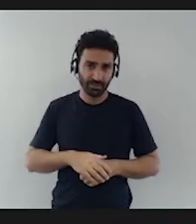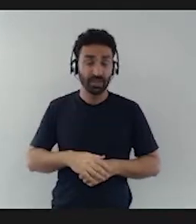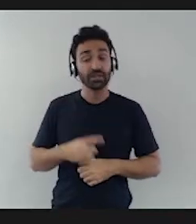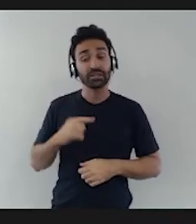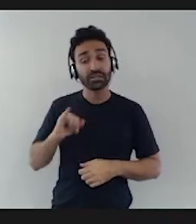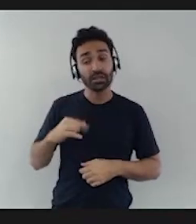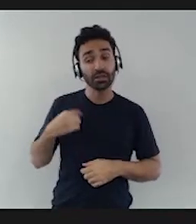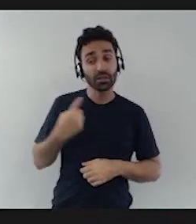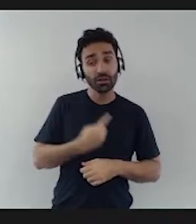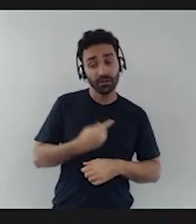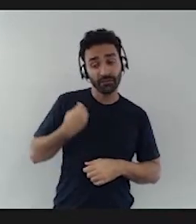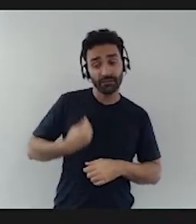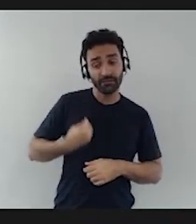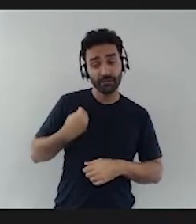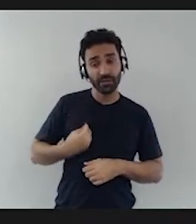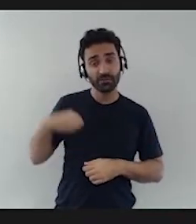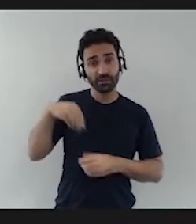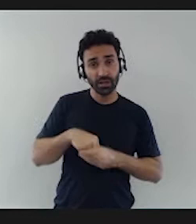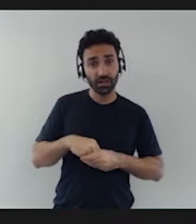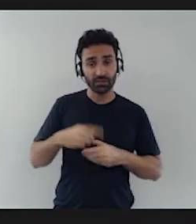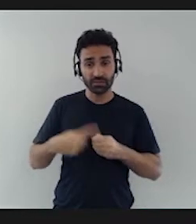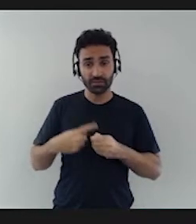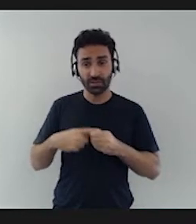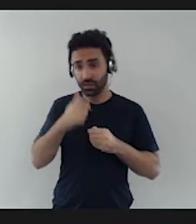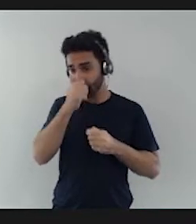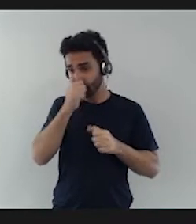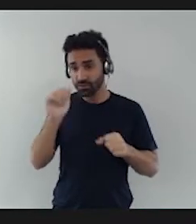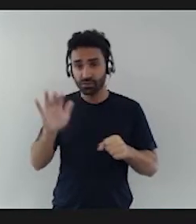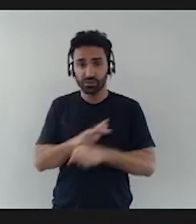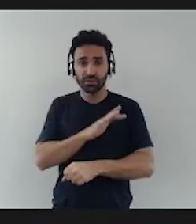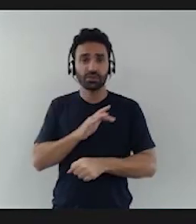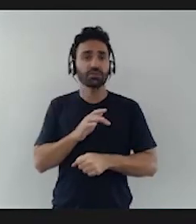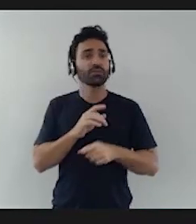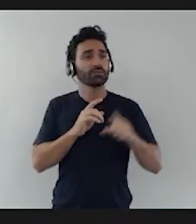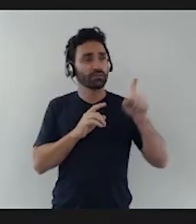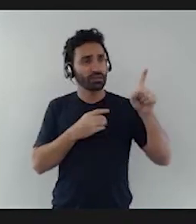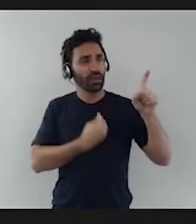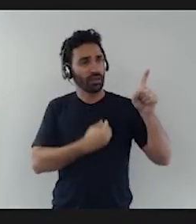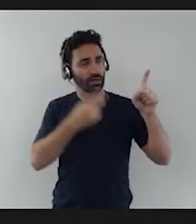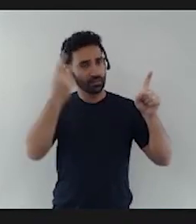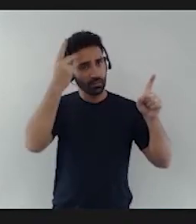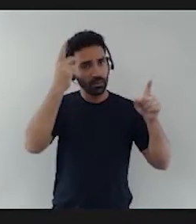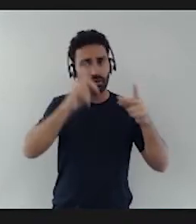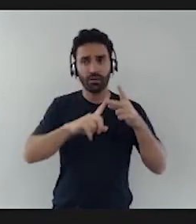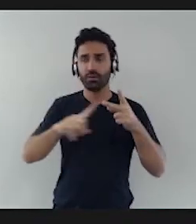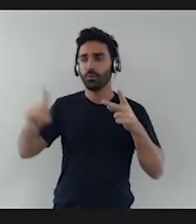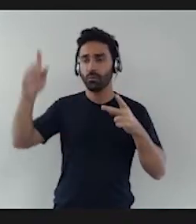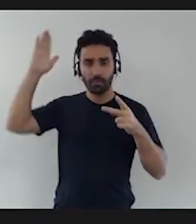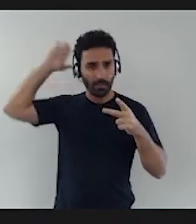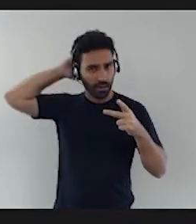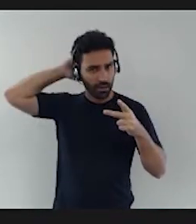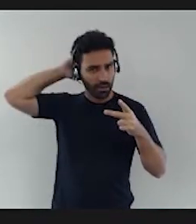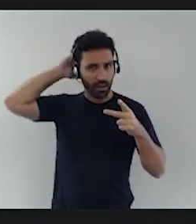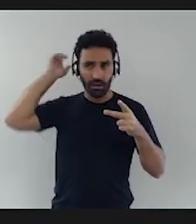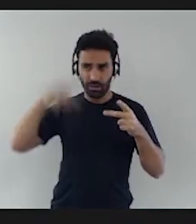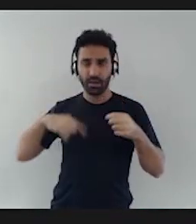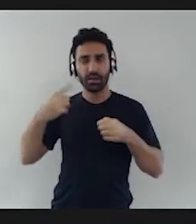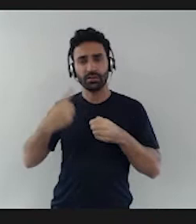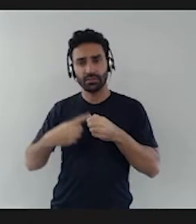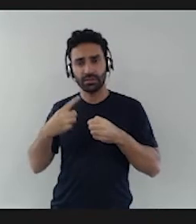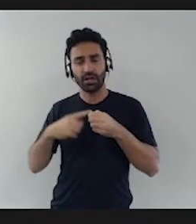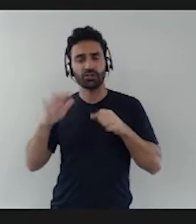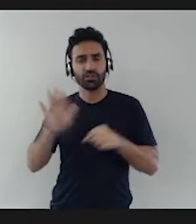adensada, Daniela está em São Paulo, Jada está em Belém do Pará, que são grandes cidades, são cidades adensadas, mas se